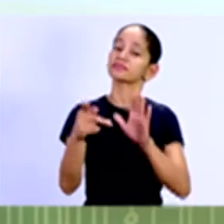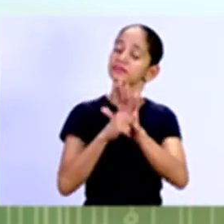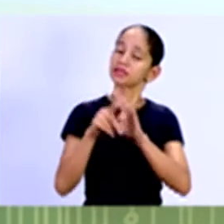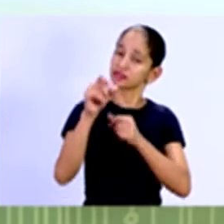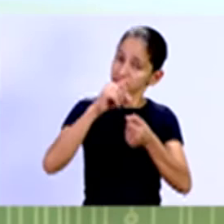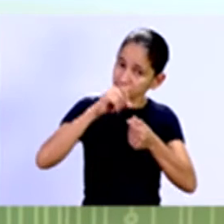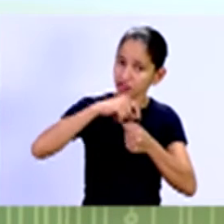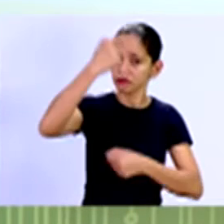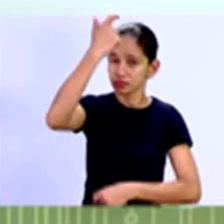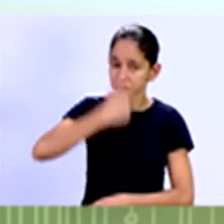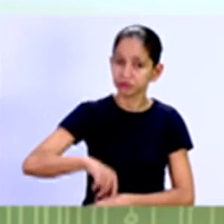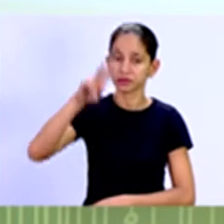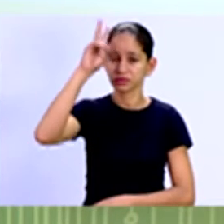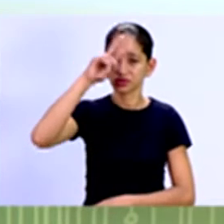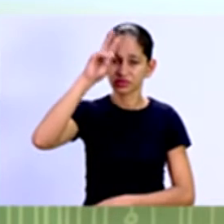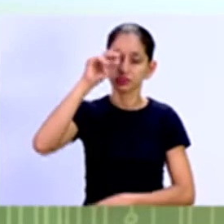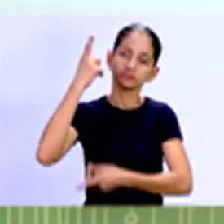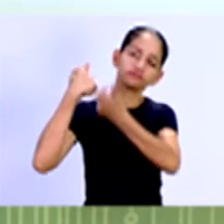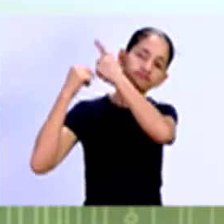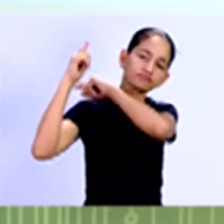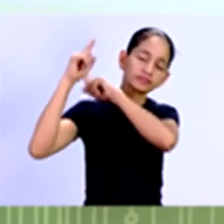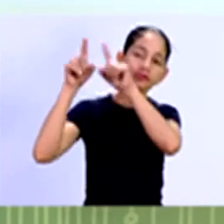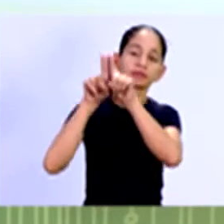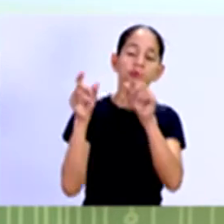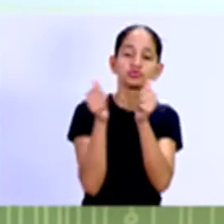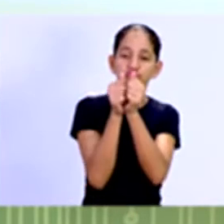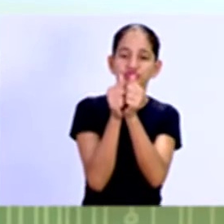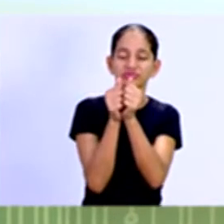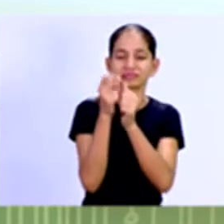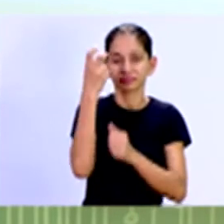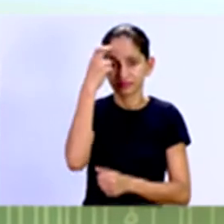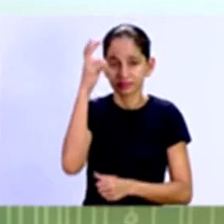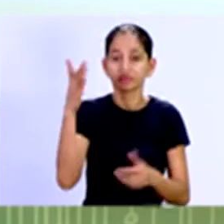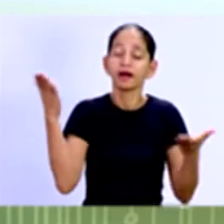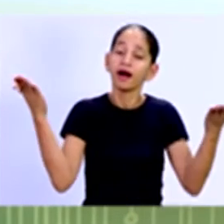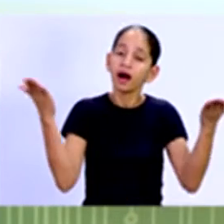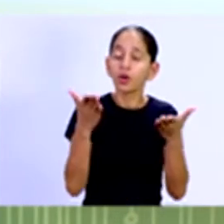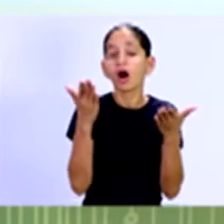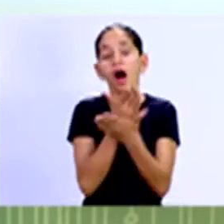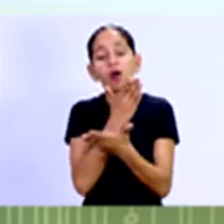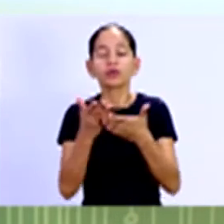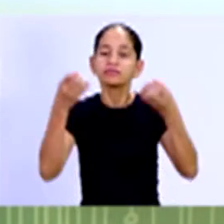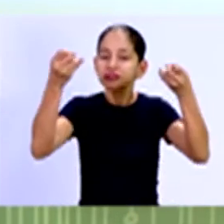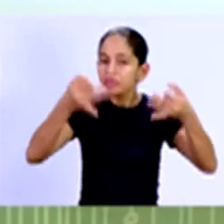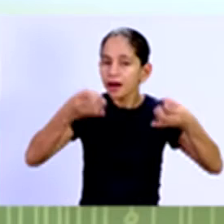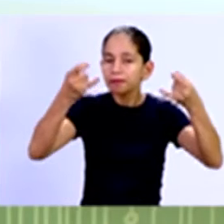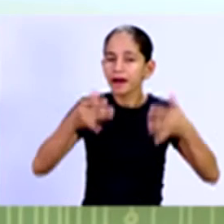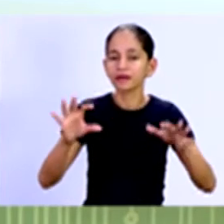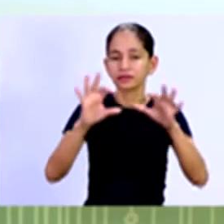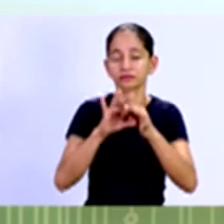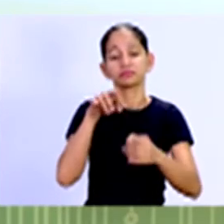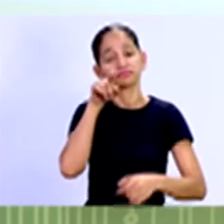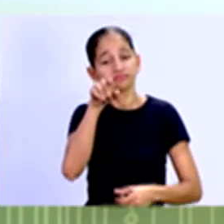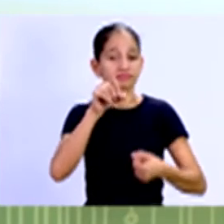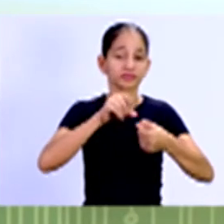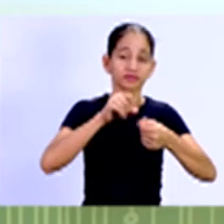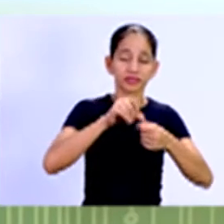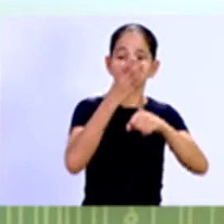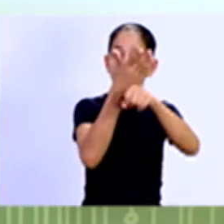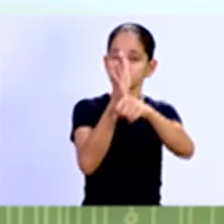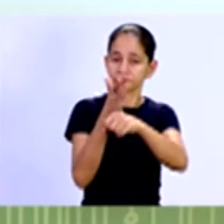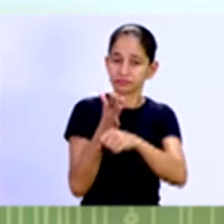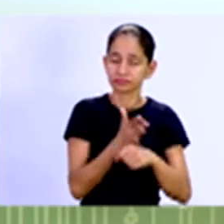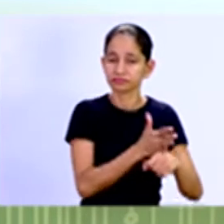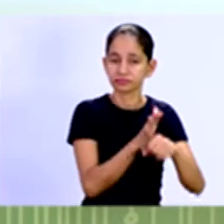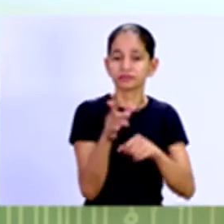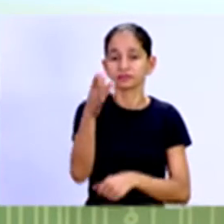constituído historicamente e culturalmente. Então, a partir dessas ideias que nós trouxemos, vocês vão desenvolver agora as